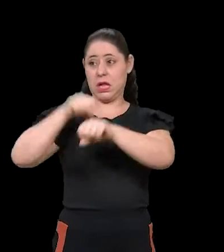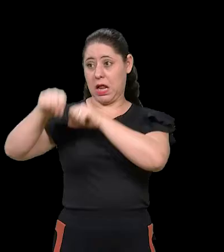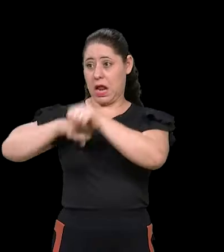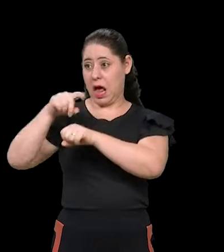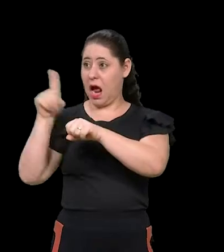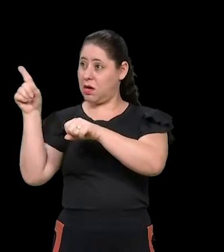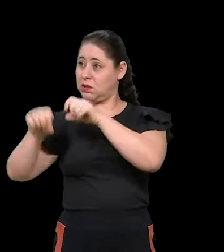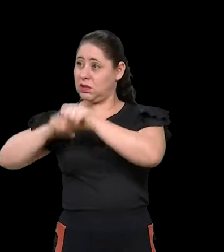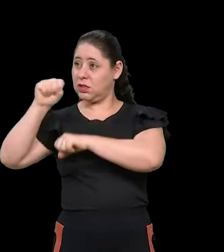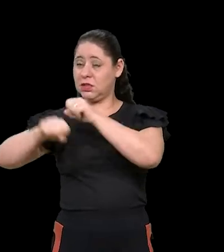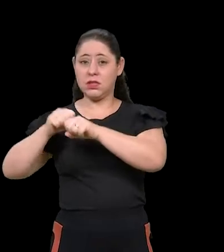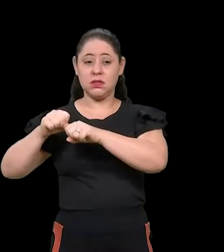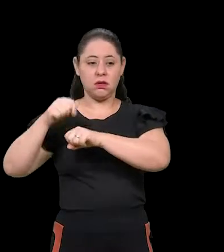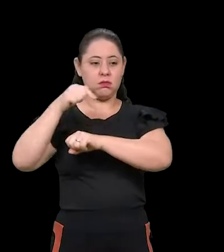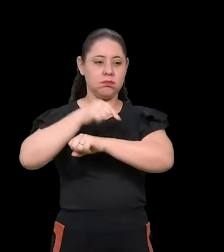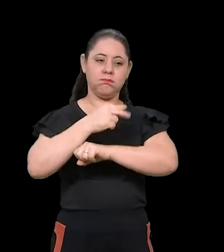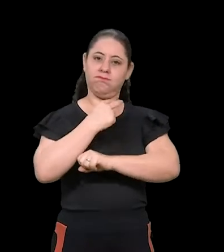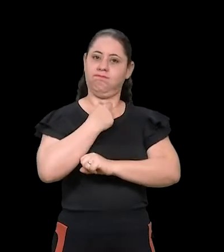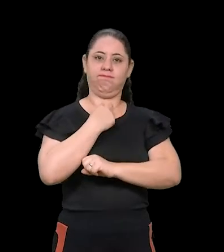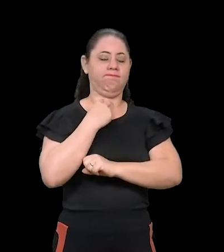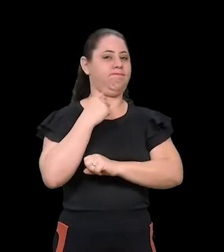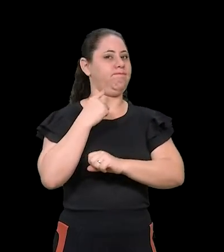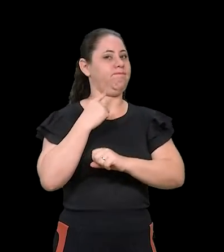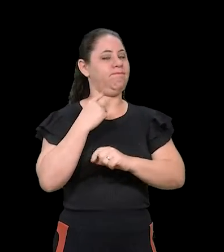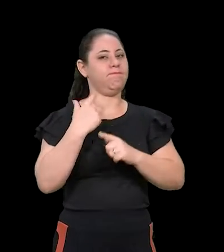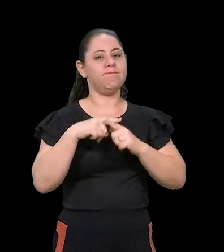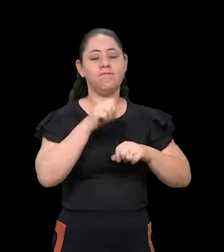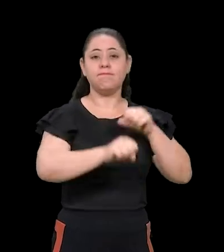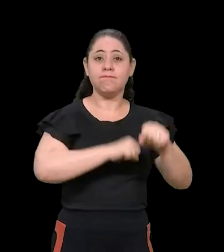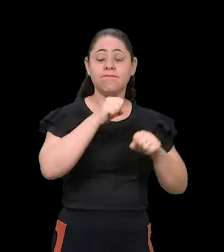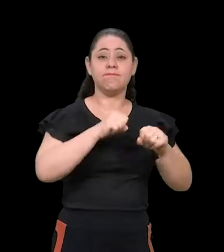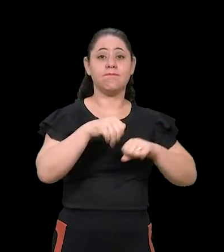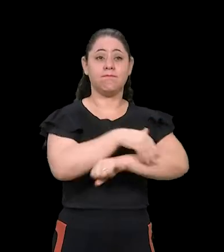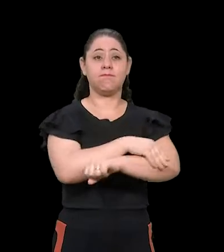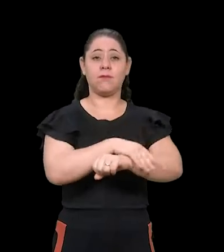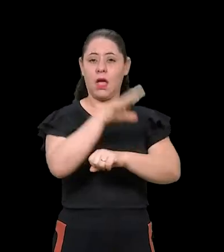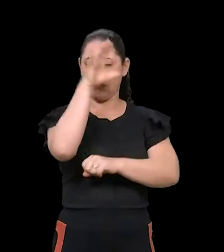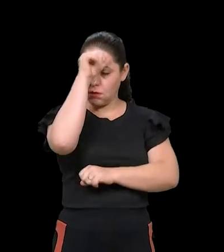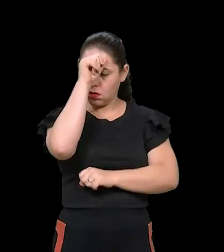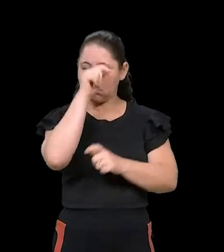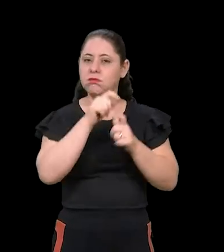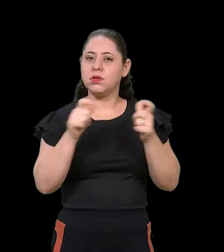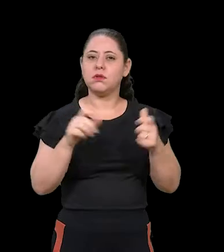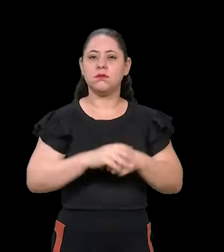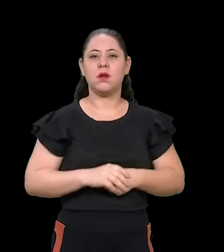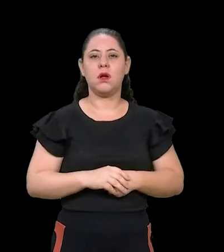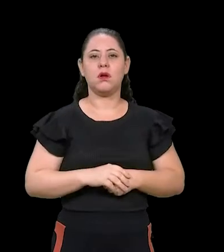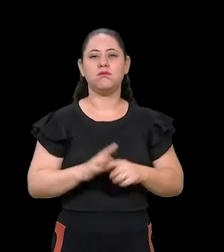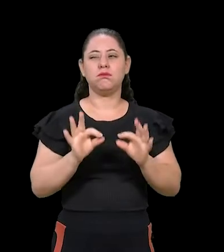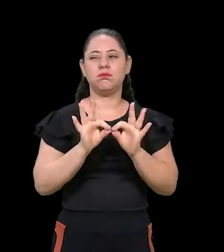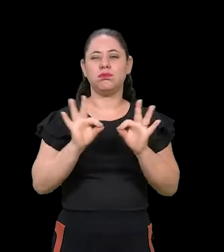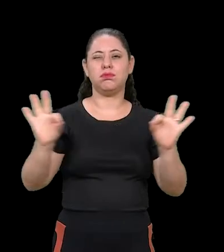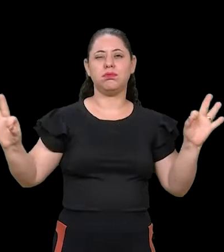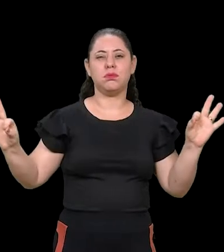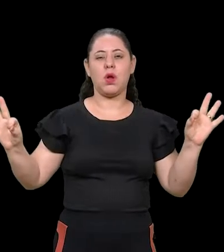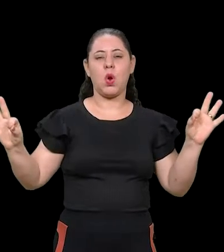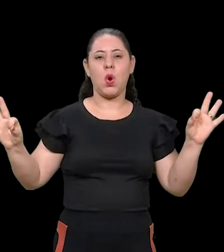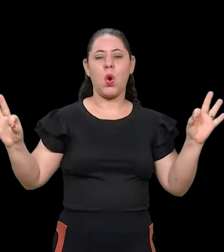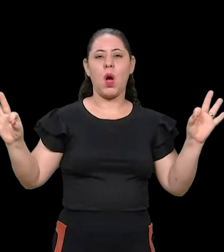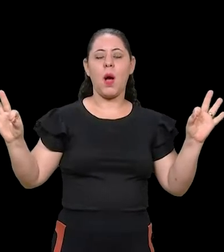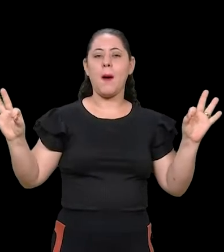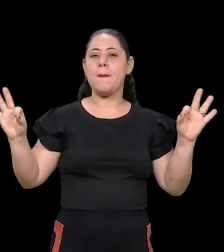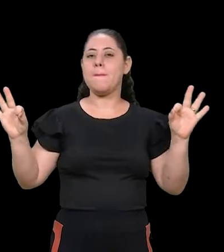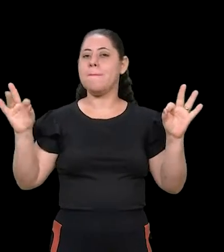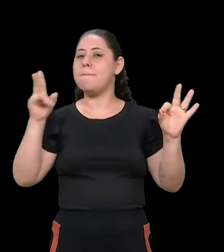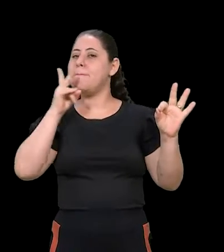dia inteiro de bicicleta, e aqui você não poder mais andar. Então, para mim, isso foi também um aprendizado grande. Ficar longe dos pais, né,